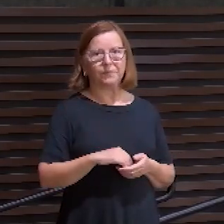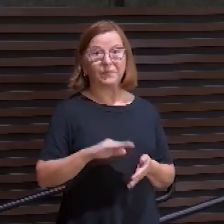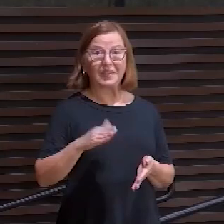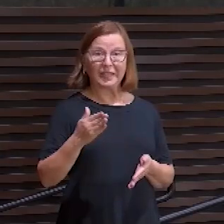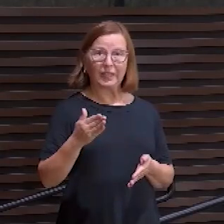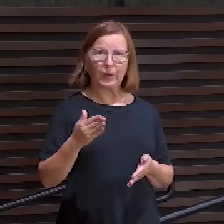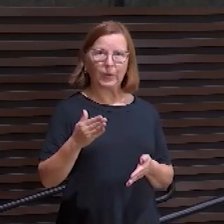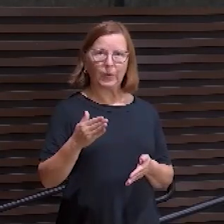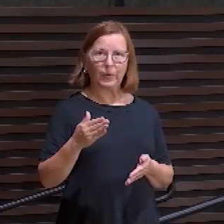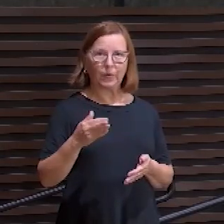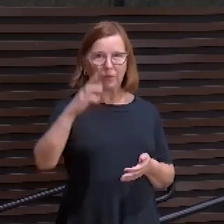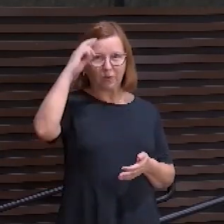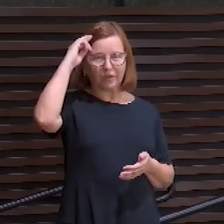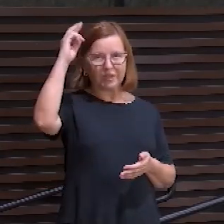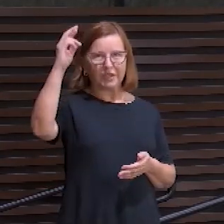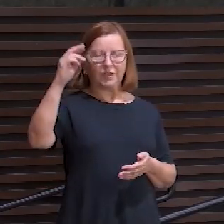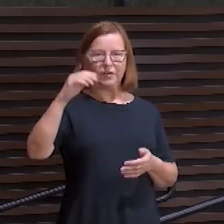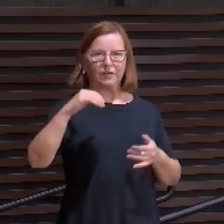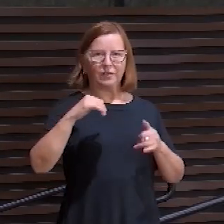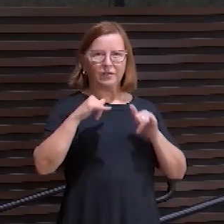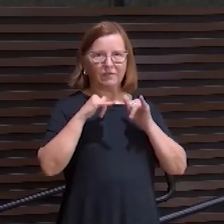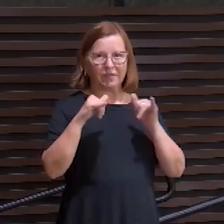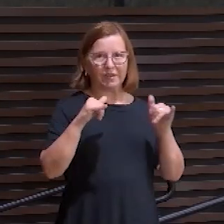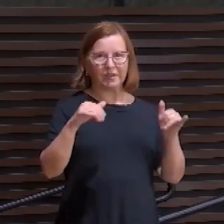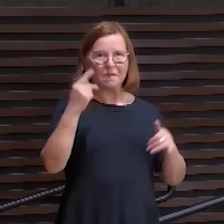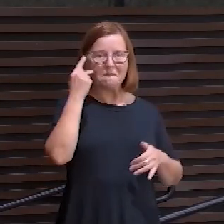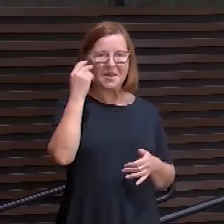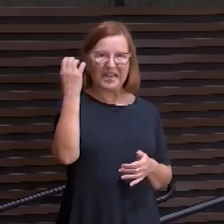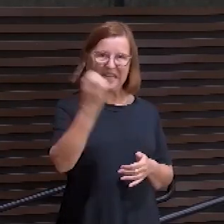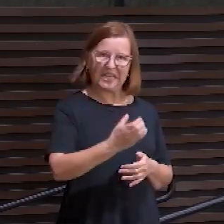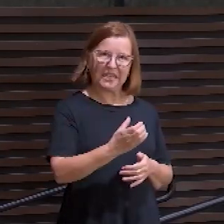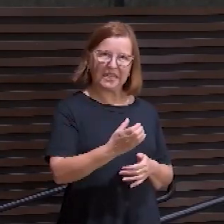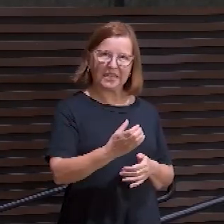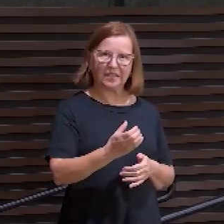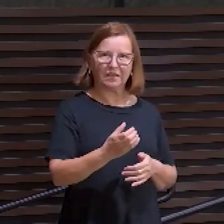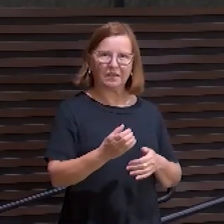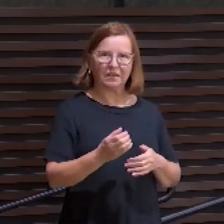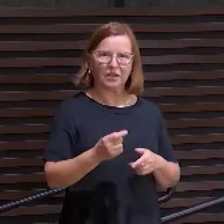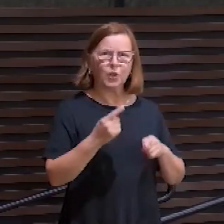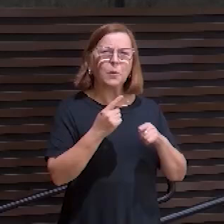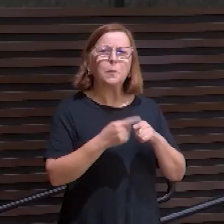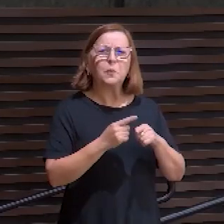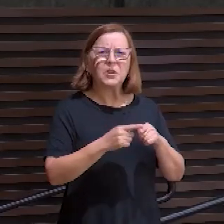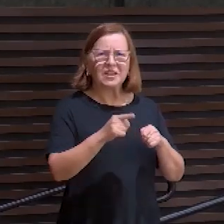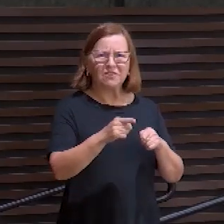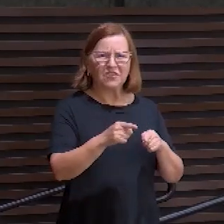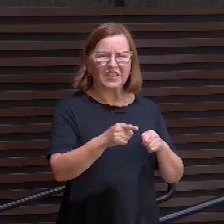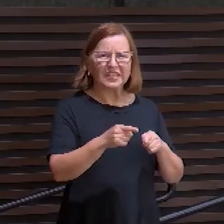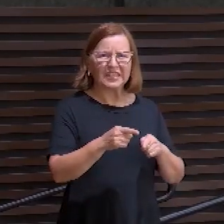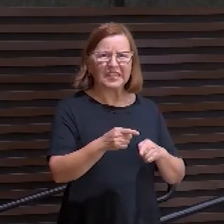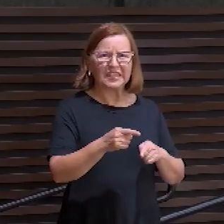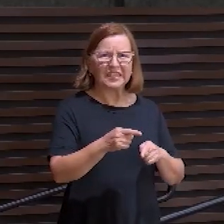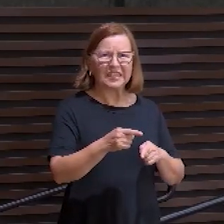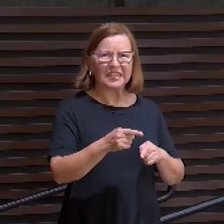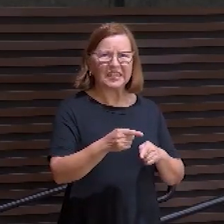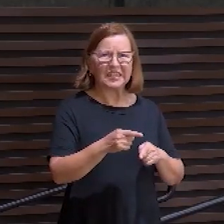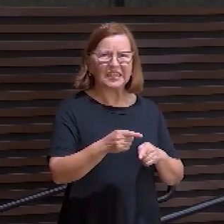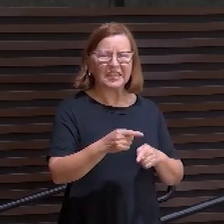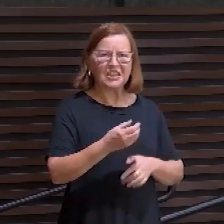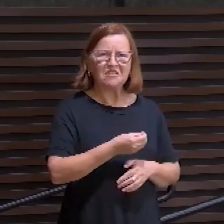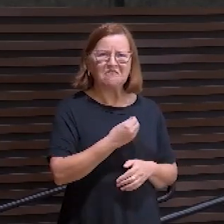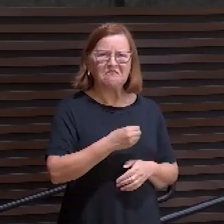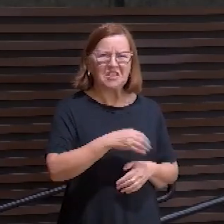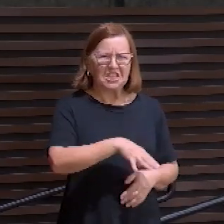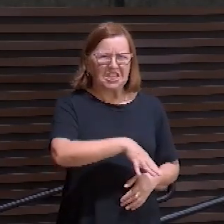Então lhe disse o Senhor, disse a Caim: por quê? Por que andas irado e por